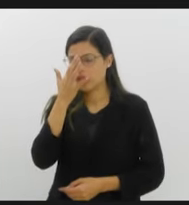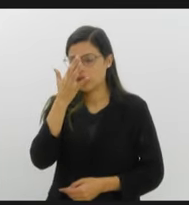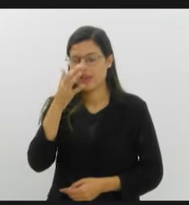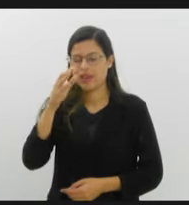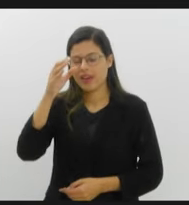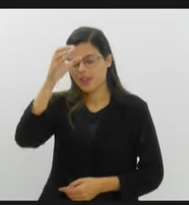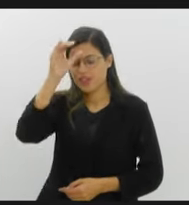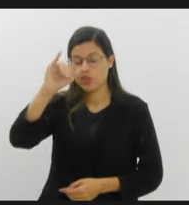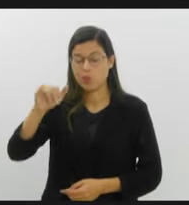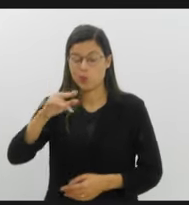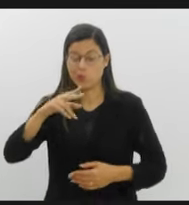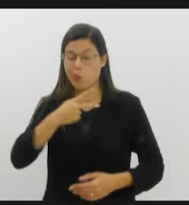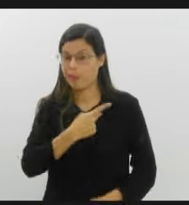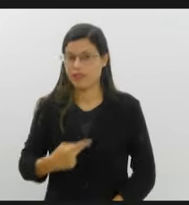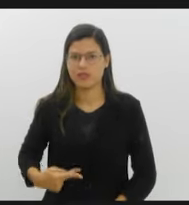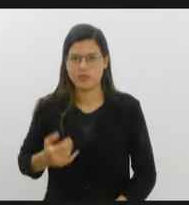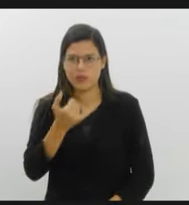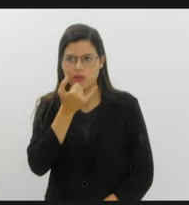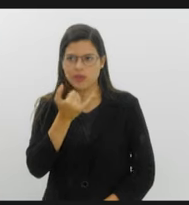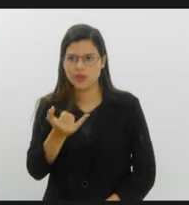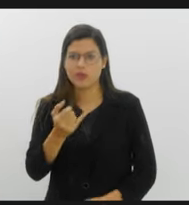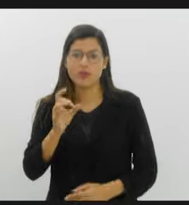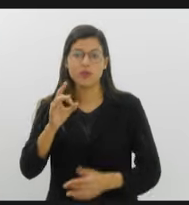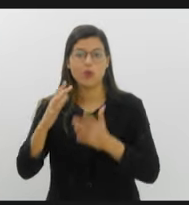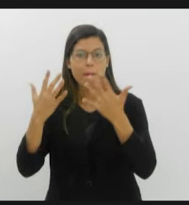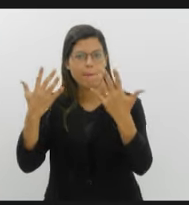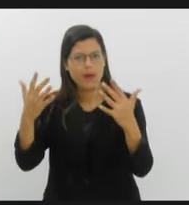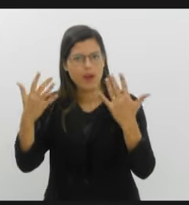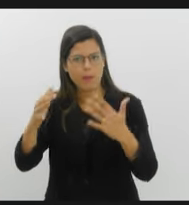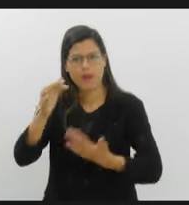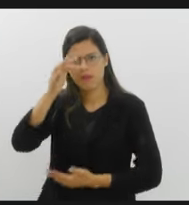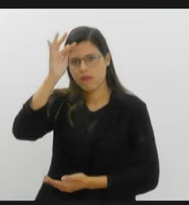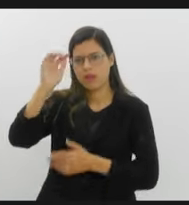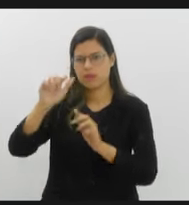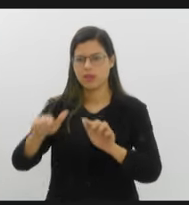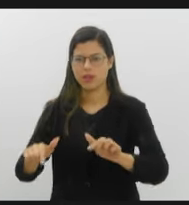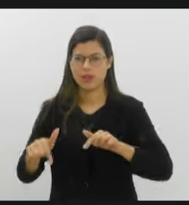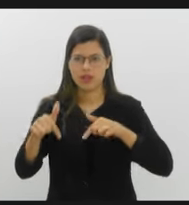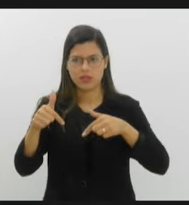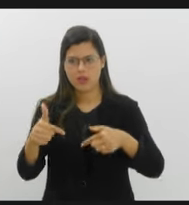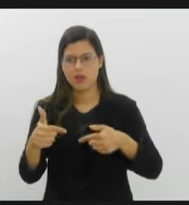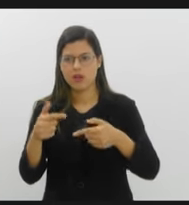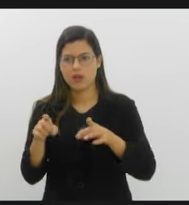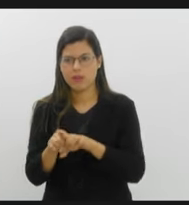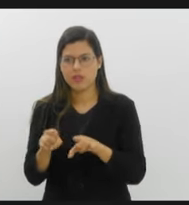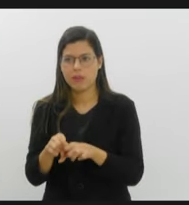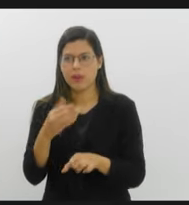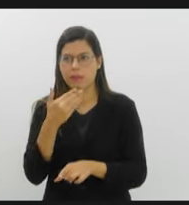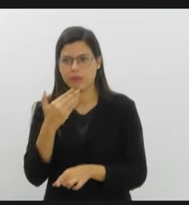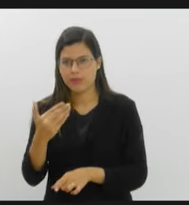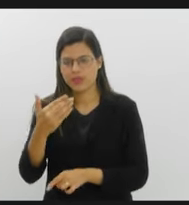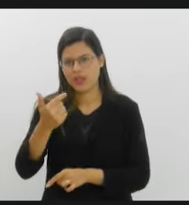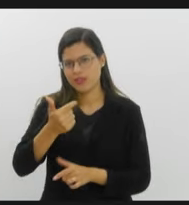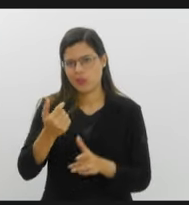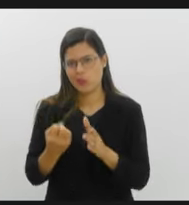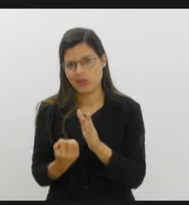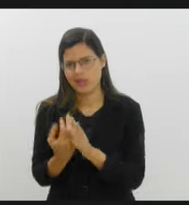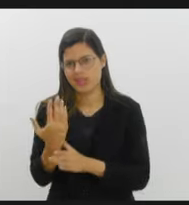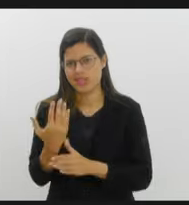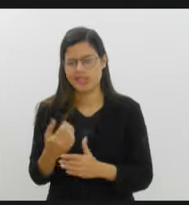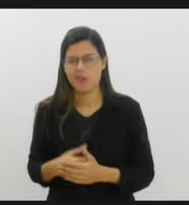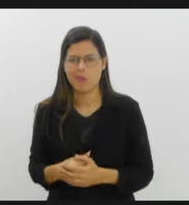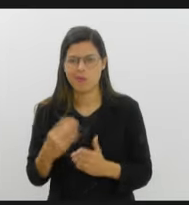só para dar os parabéns ao Fred Pacheco pela iniciativa e também pedir a coautoria. Tá